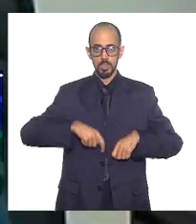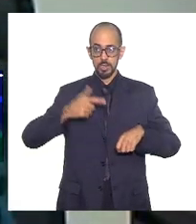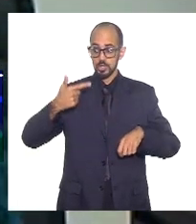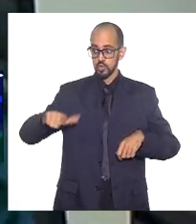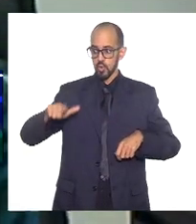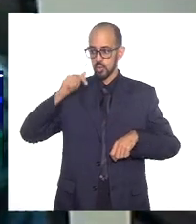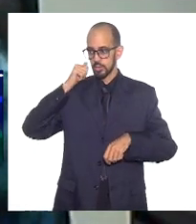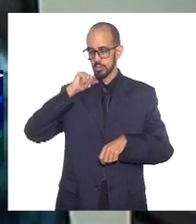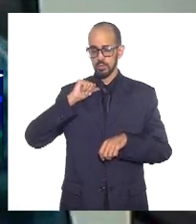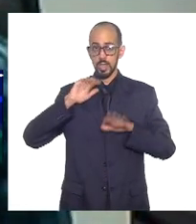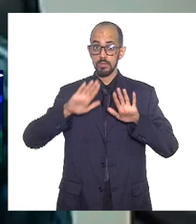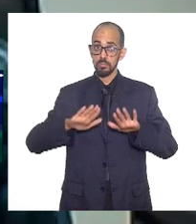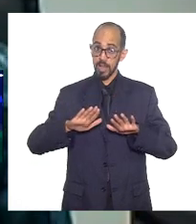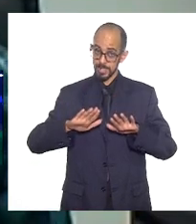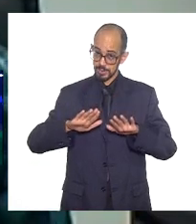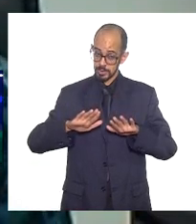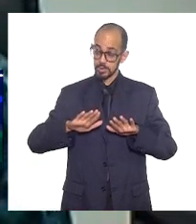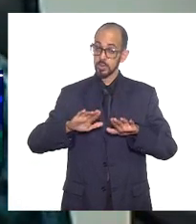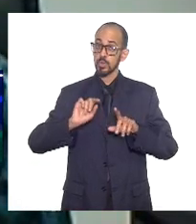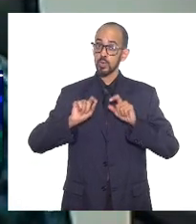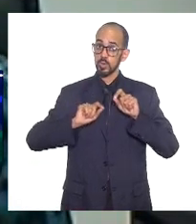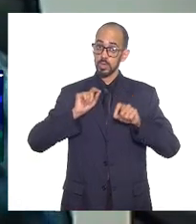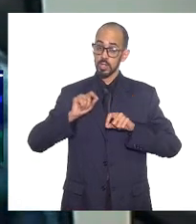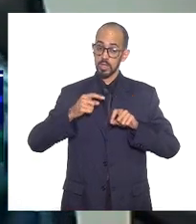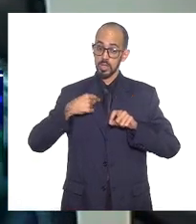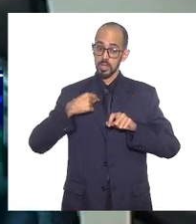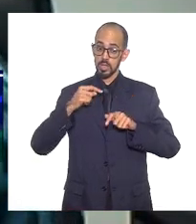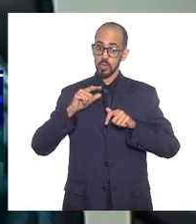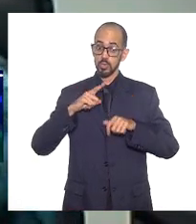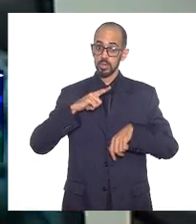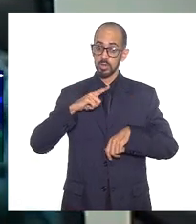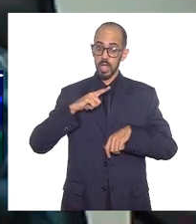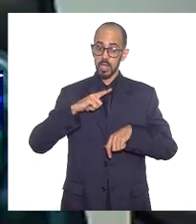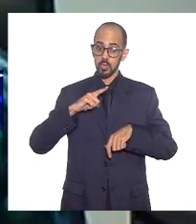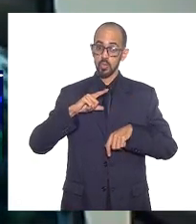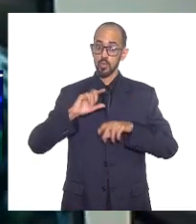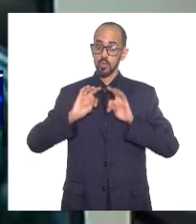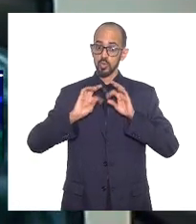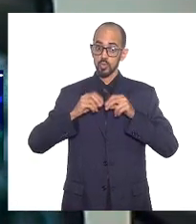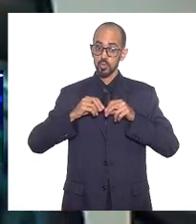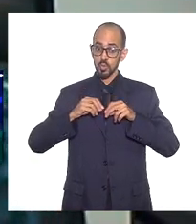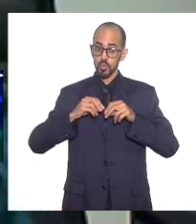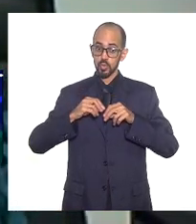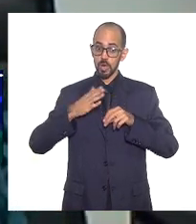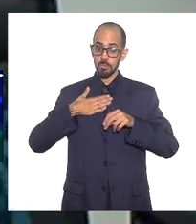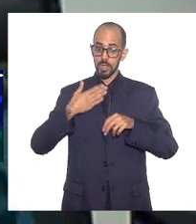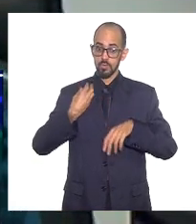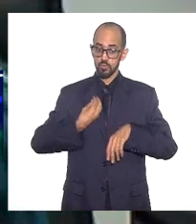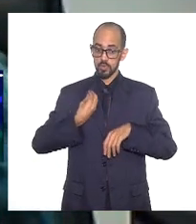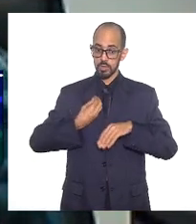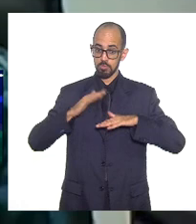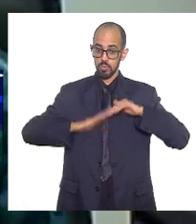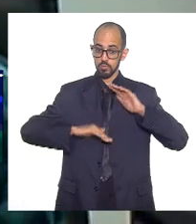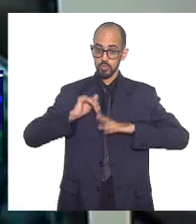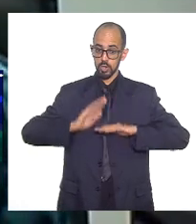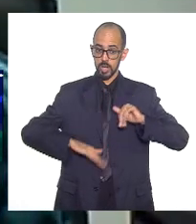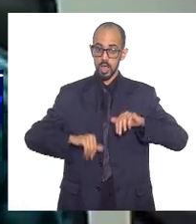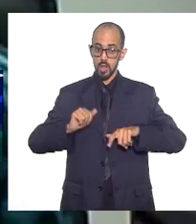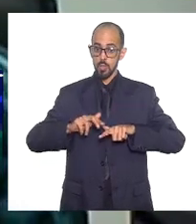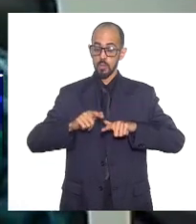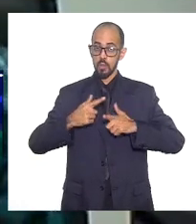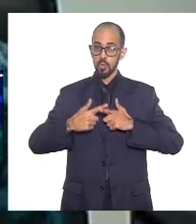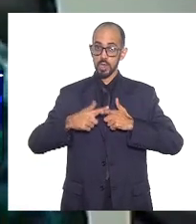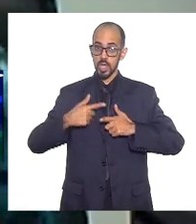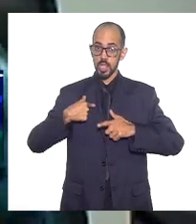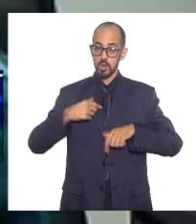mulheres. Mas, apesar de tudo, eu tenho aquilo que tenho, eu construí a minha vida profissional que construí, porque